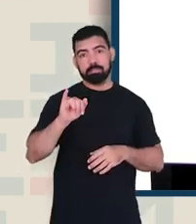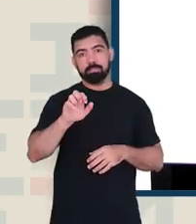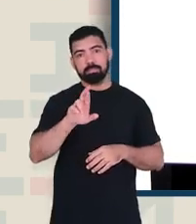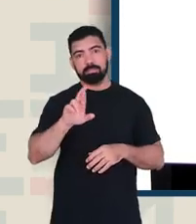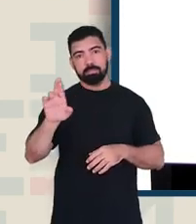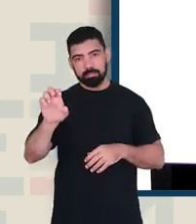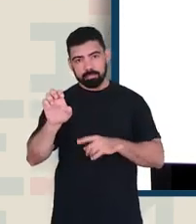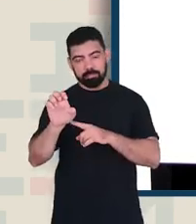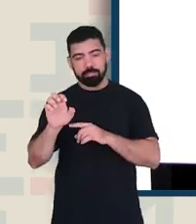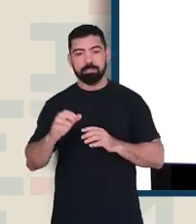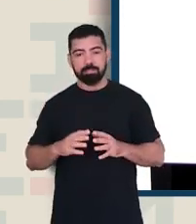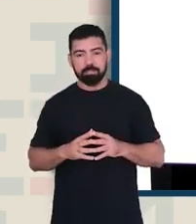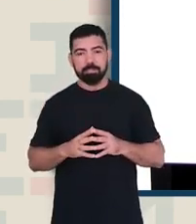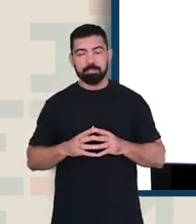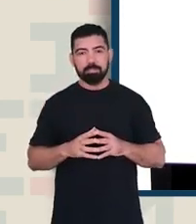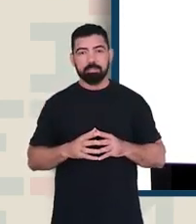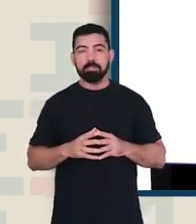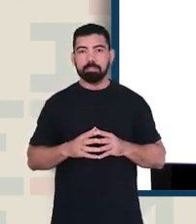de alguma maneira,